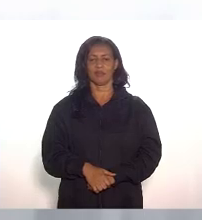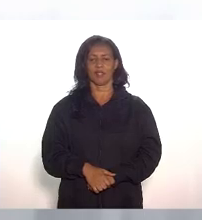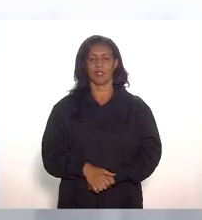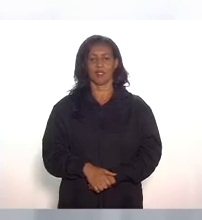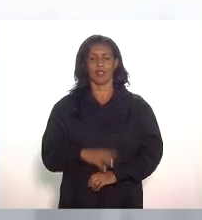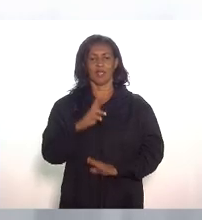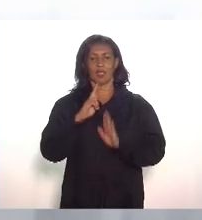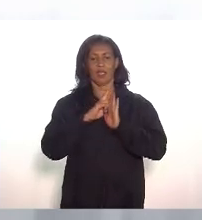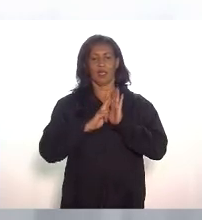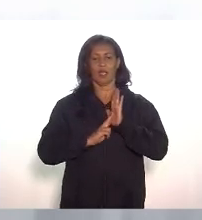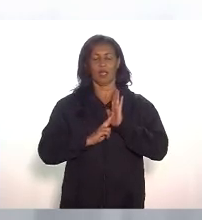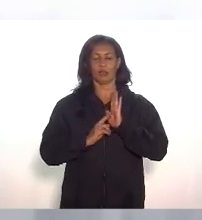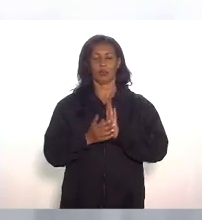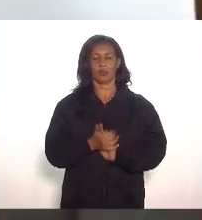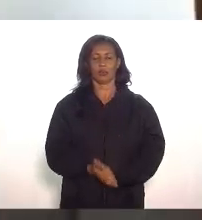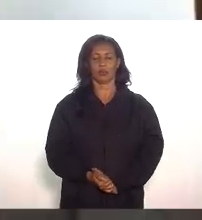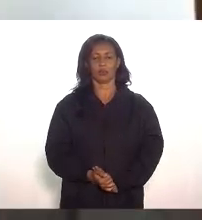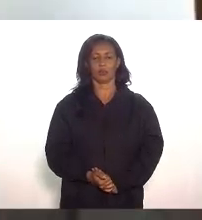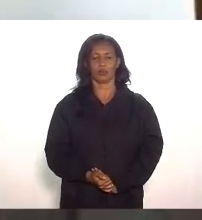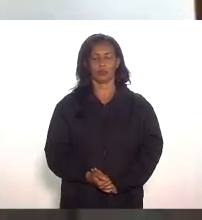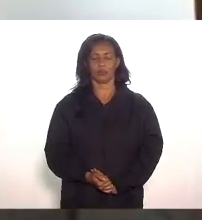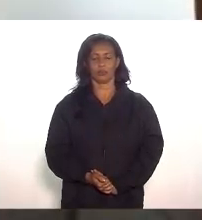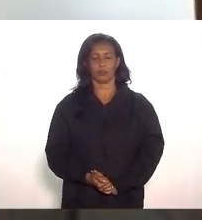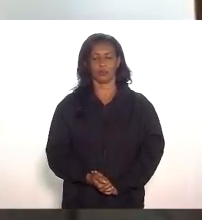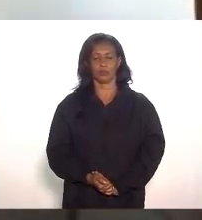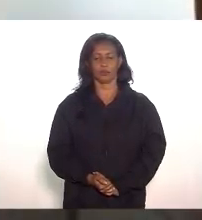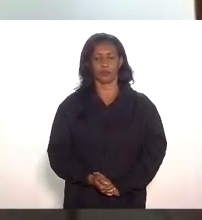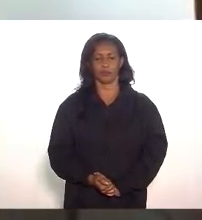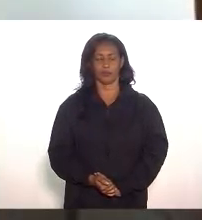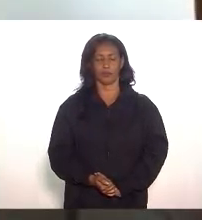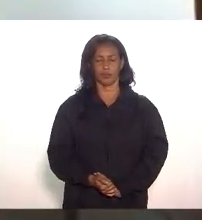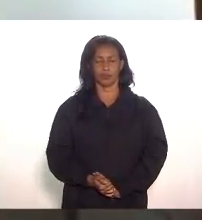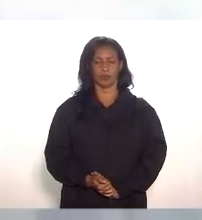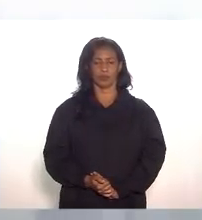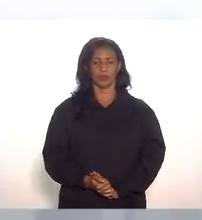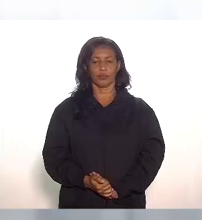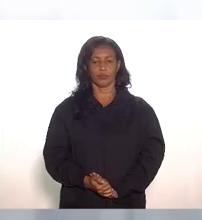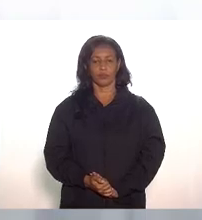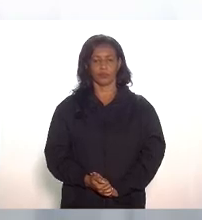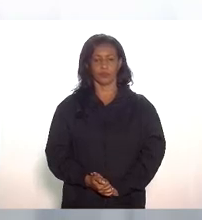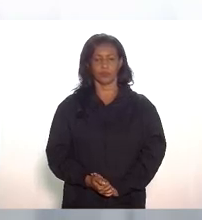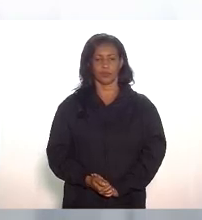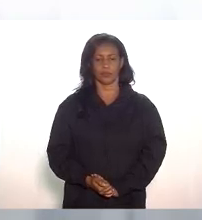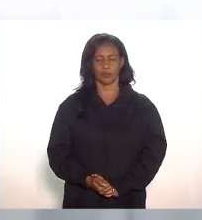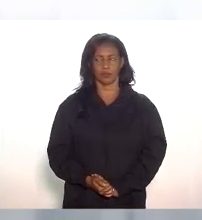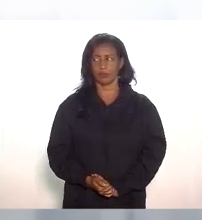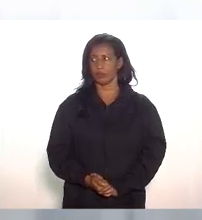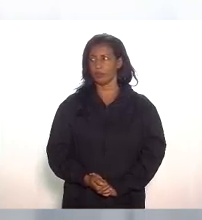relator. Voto divergente, senhora presidente. Voto divergente do deputado